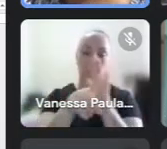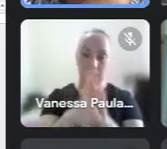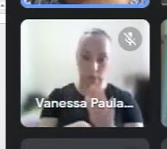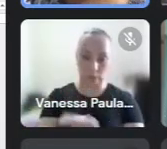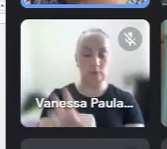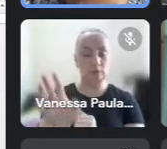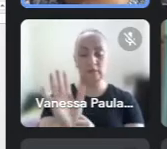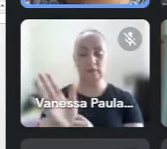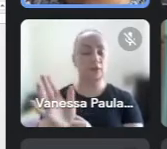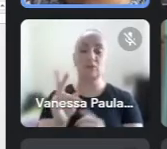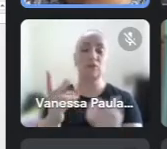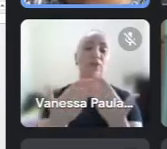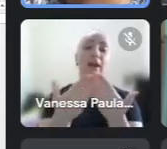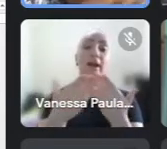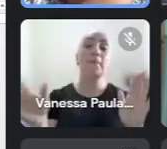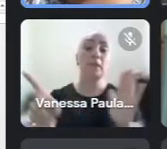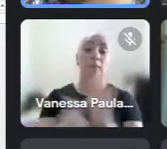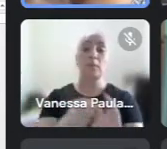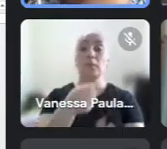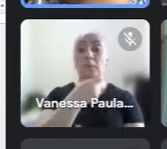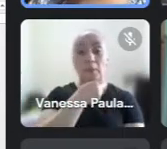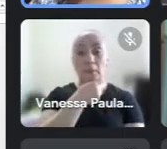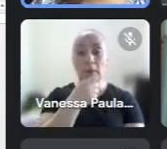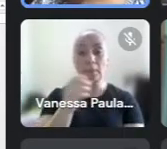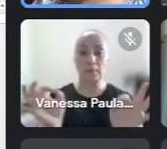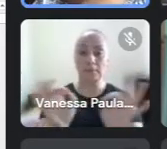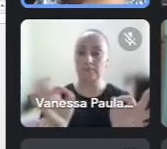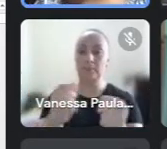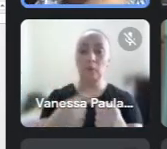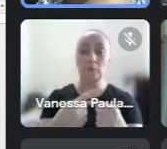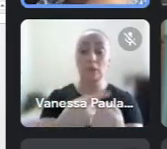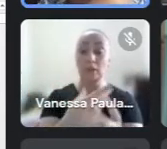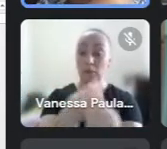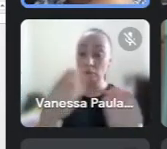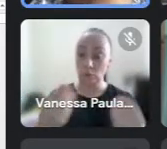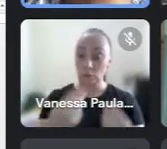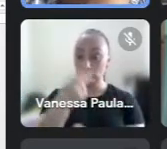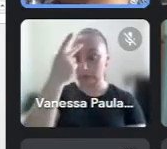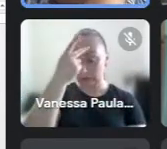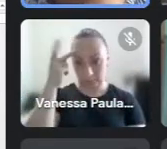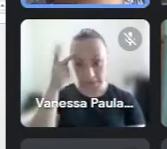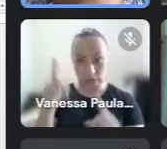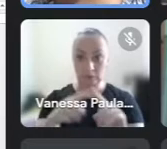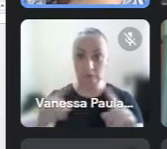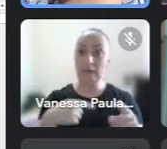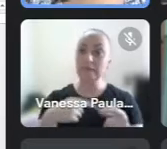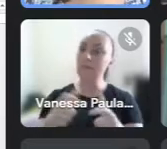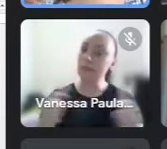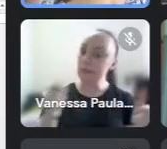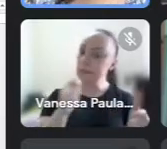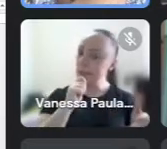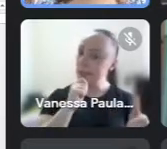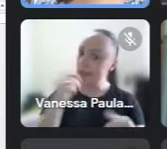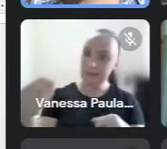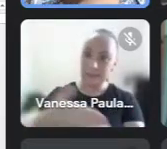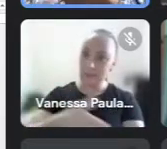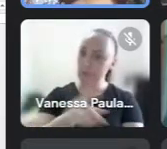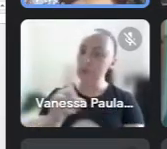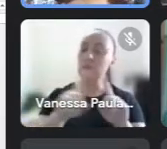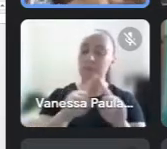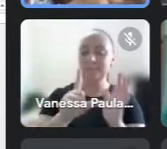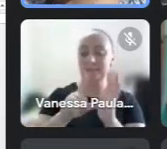abrir o áudio aqui, tá, pessoal? Até porque nós temos muitas pessoas, embora a grande parte ainda não tenha entrado, mas elas costumam